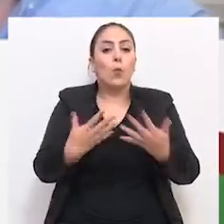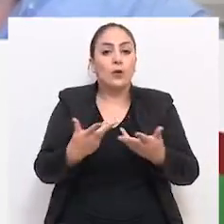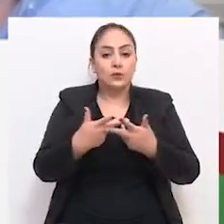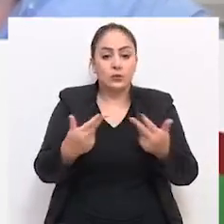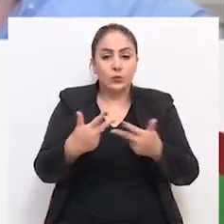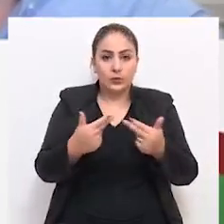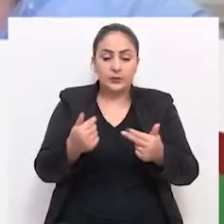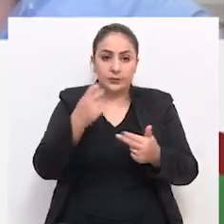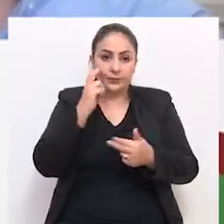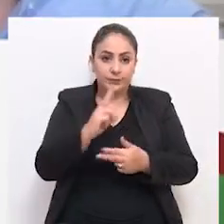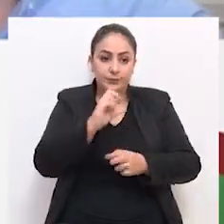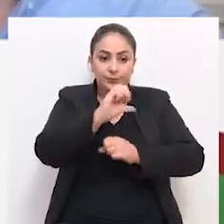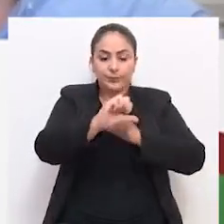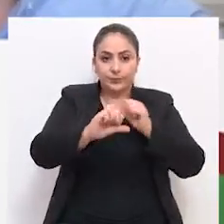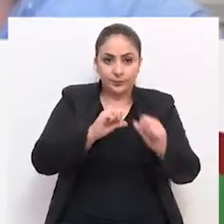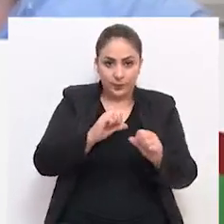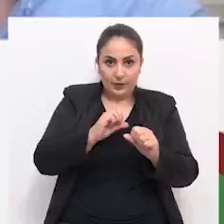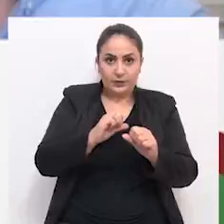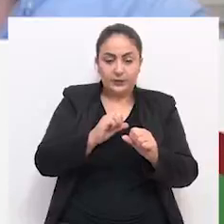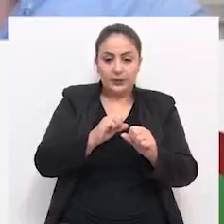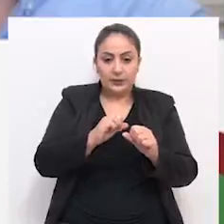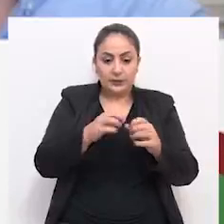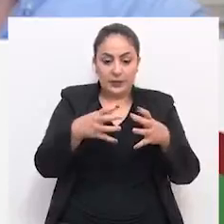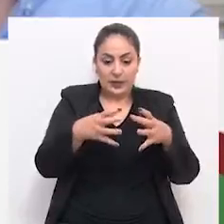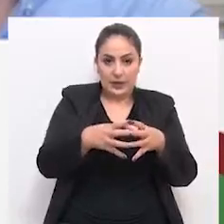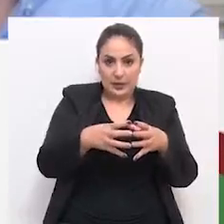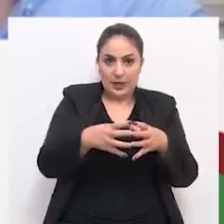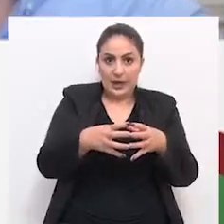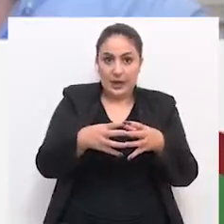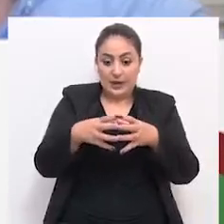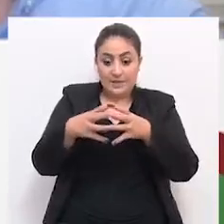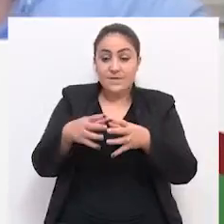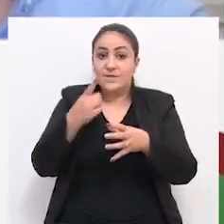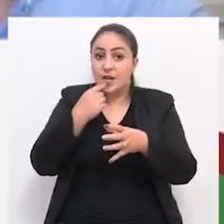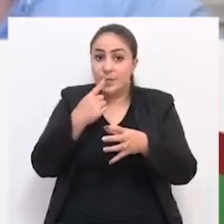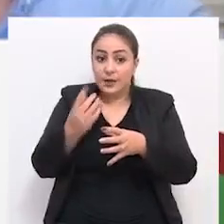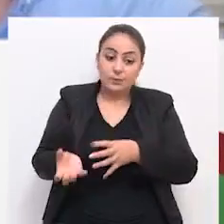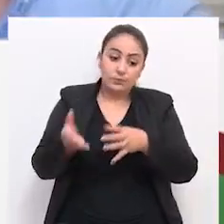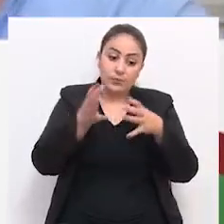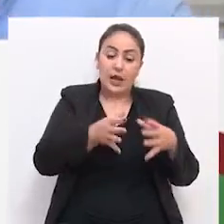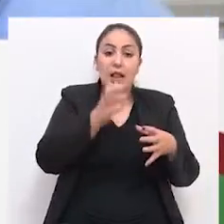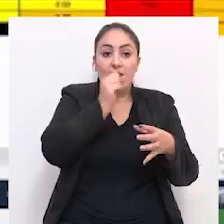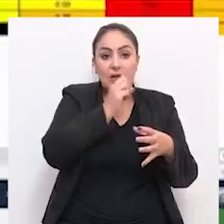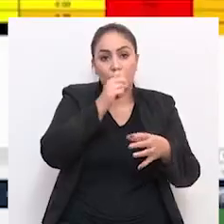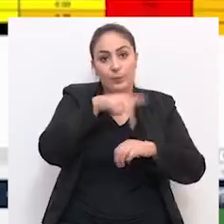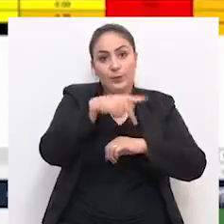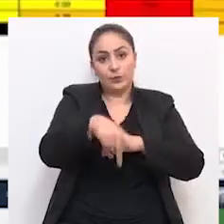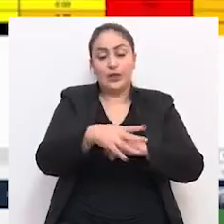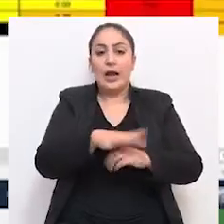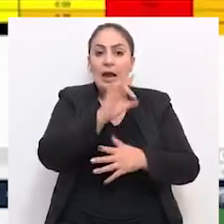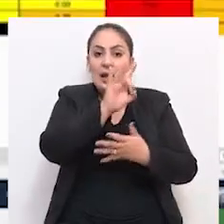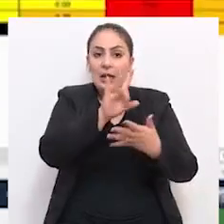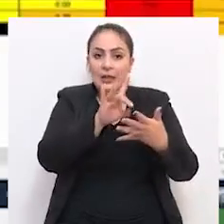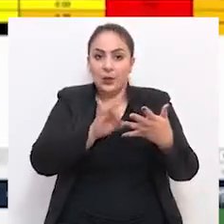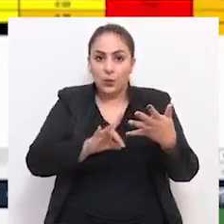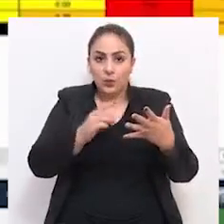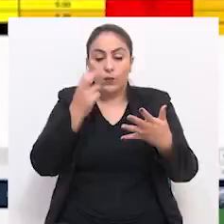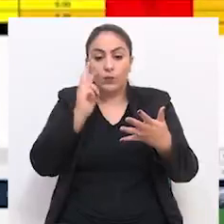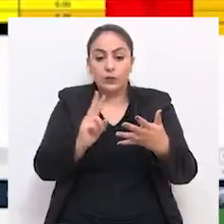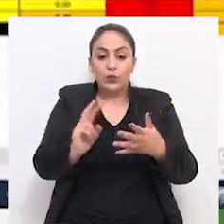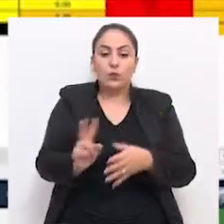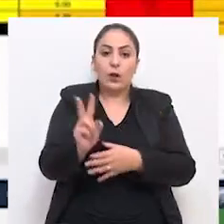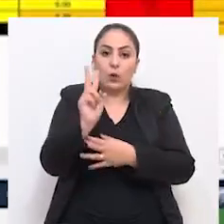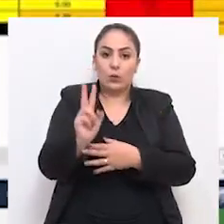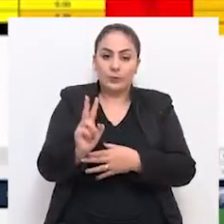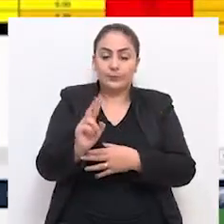quais indicadores que determinaram a mudança de bandeira vermelha para laranja em Passo Fundo. Para cada bandeira foi atrelado um